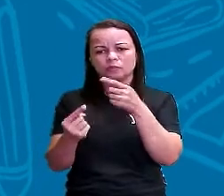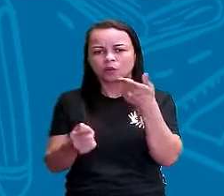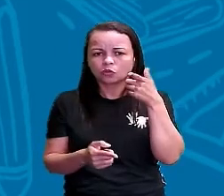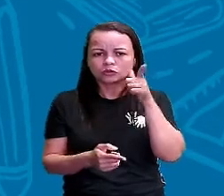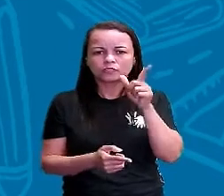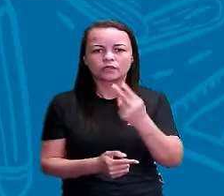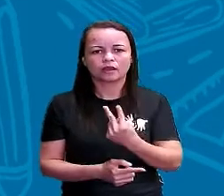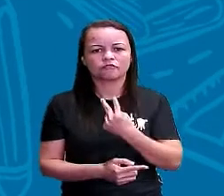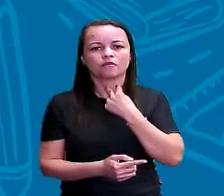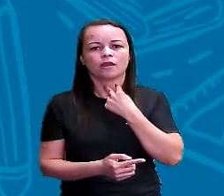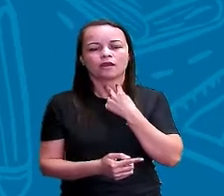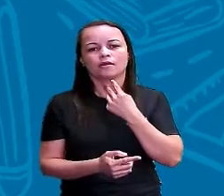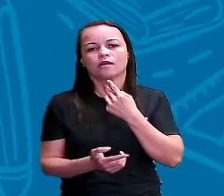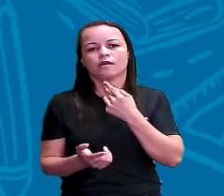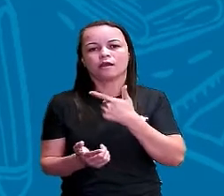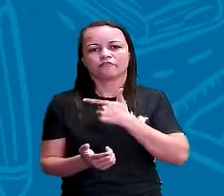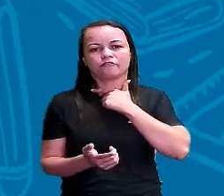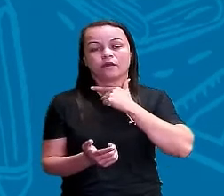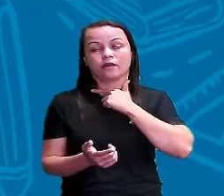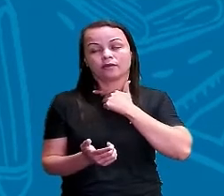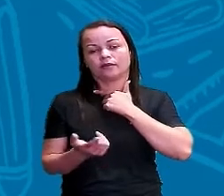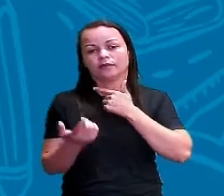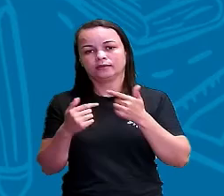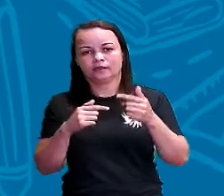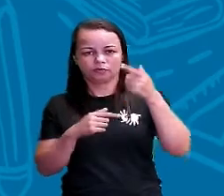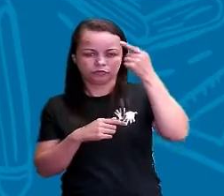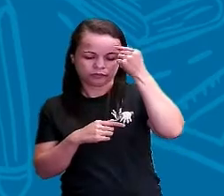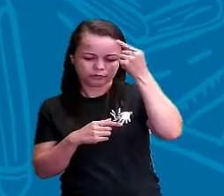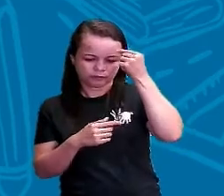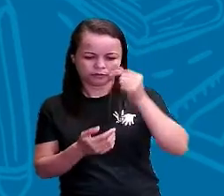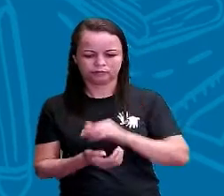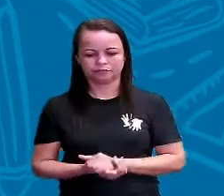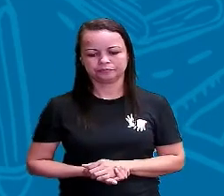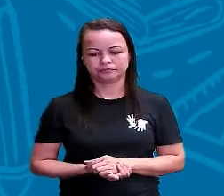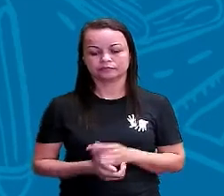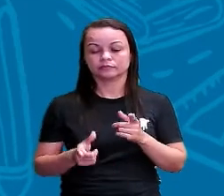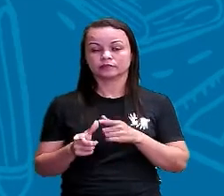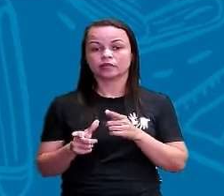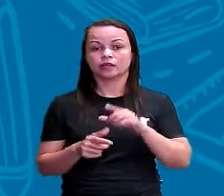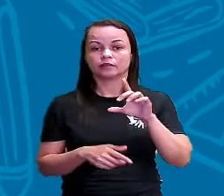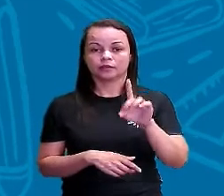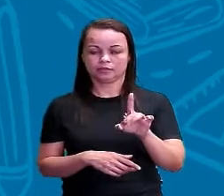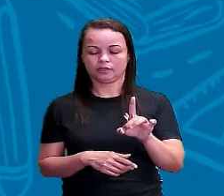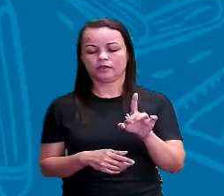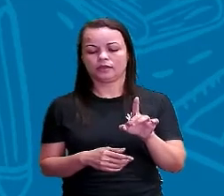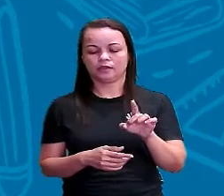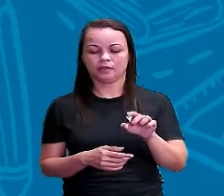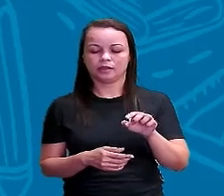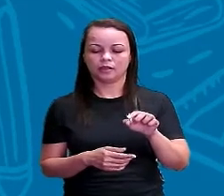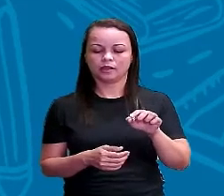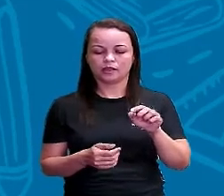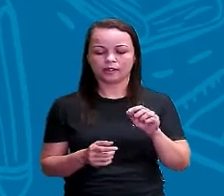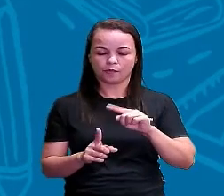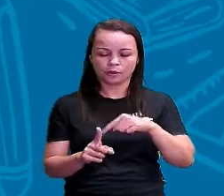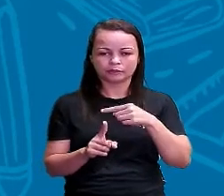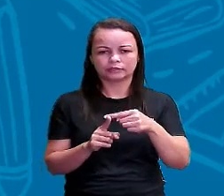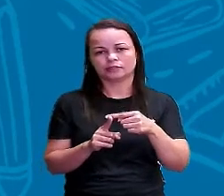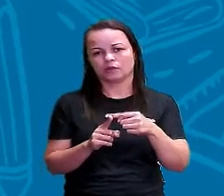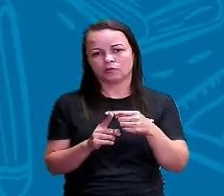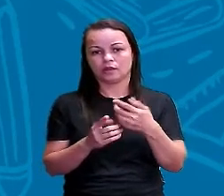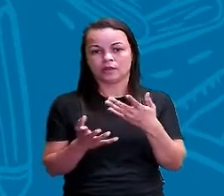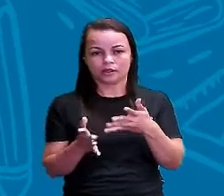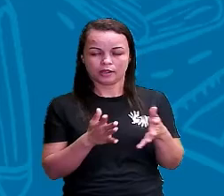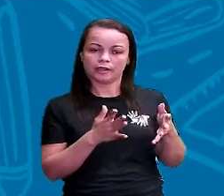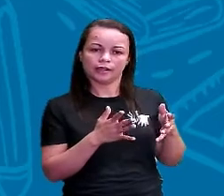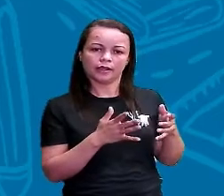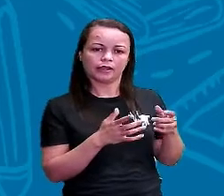universidade. Já a letra D é uma adição. Os alunos realizaram a atividade e entregaram ao professor.